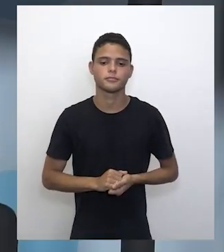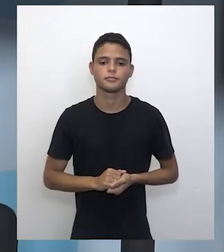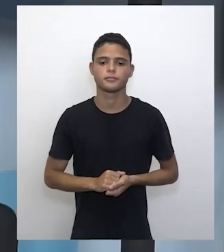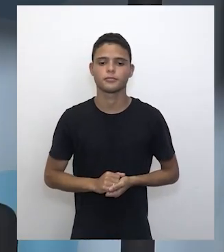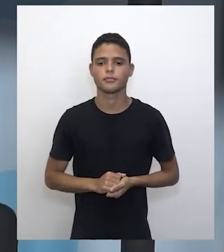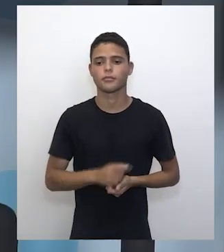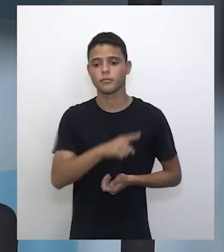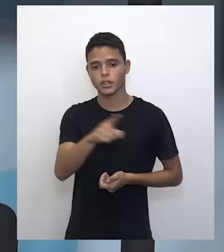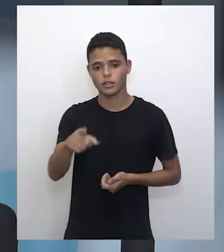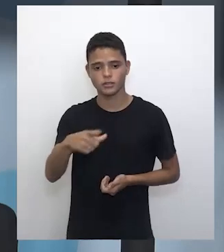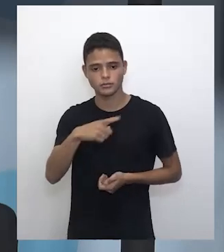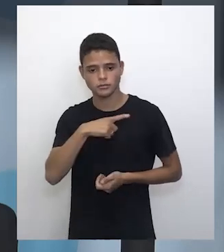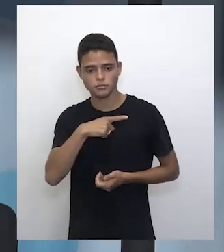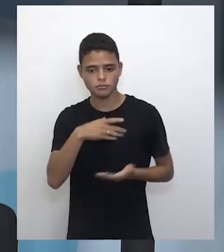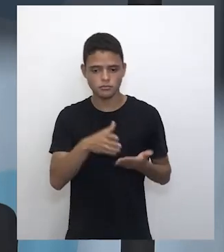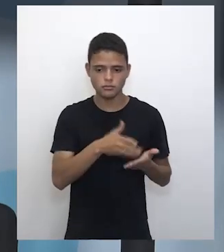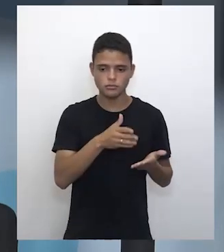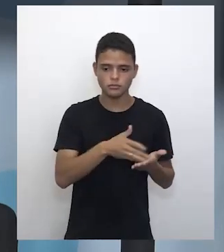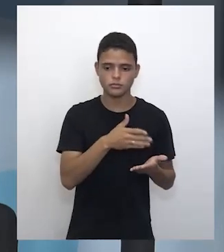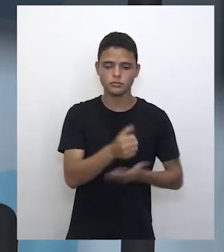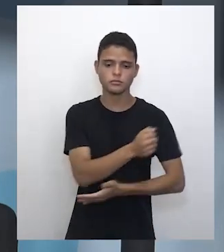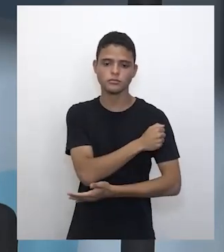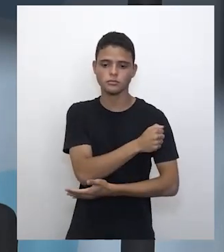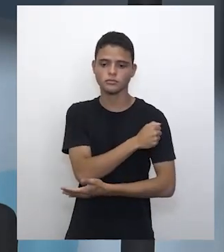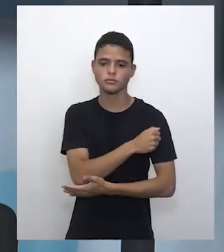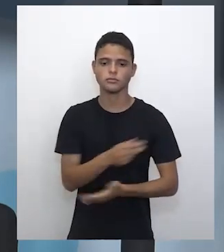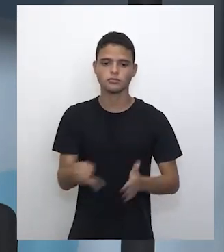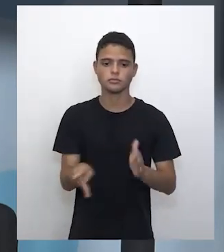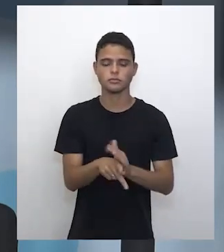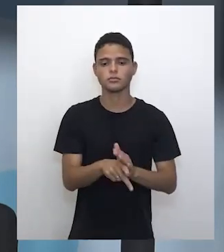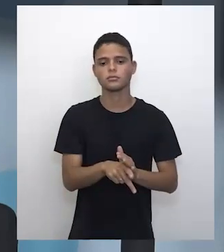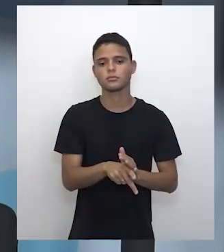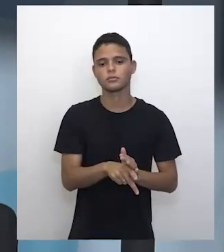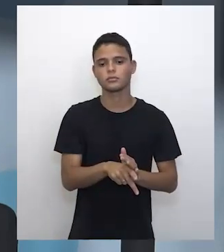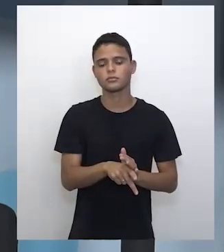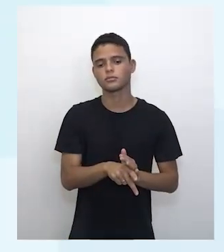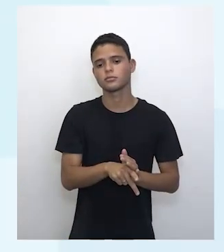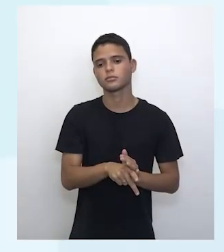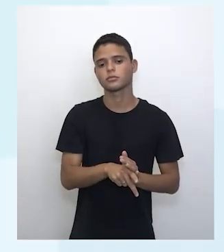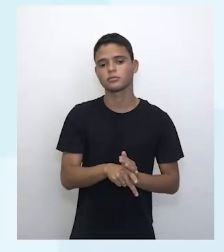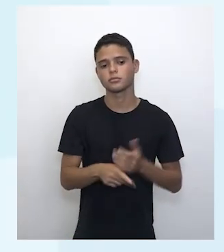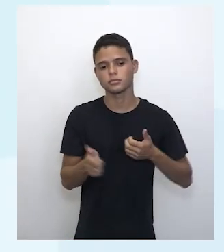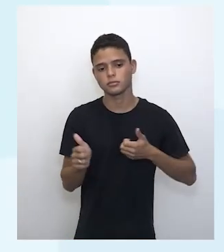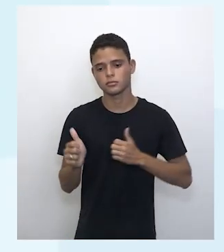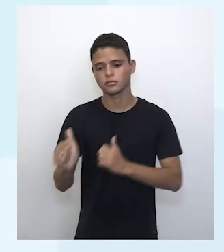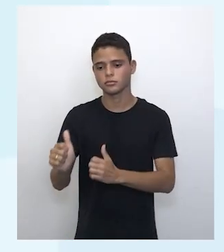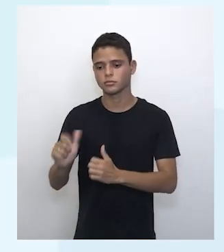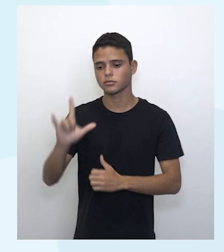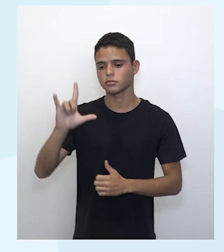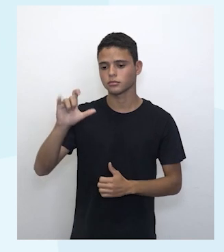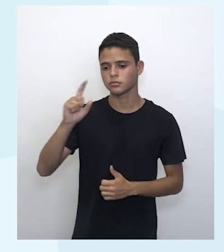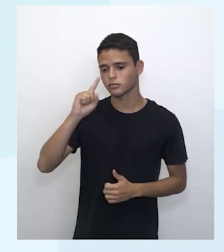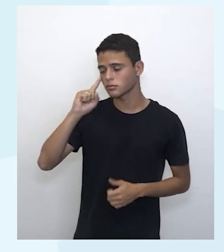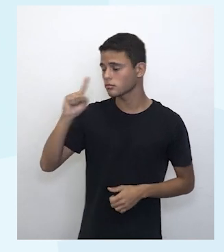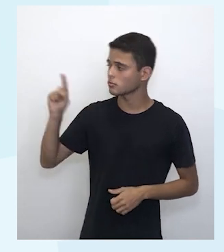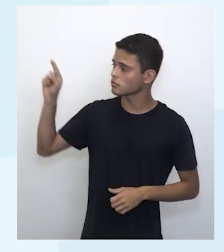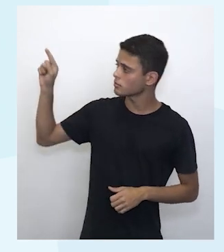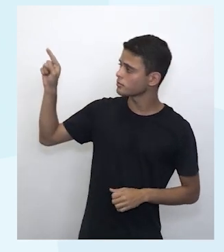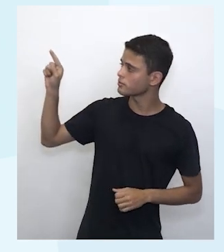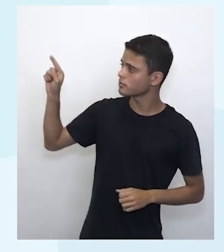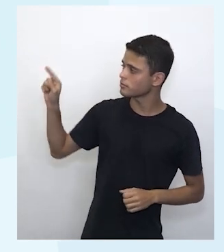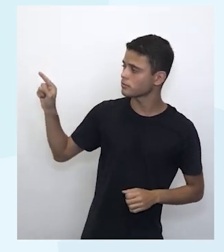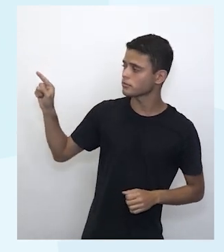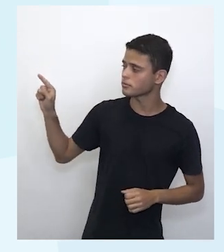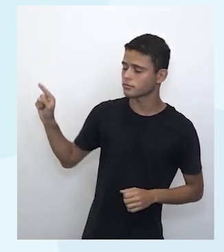E se você tiver o caderno do aluno, você acompanha com a gente e siga lá a gente no nosso Instagram, Língua